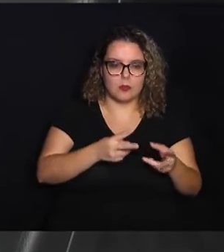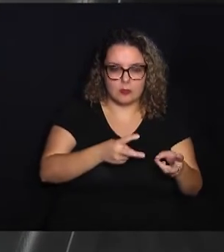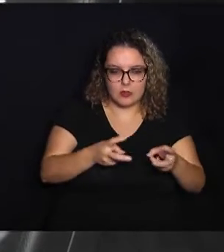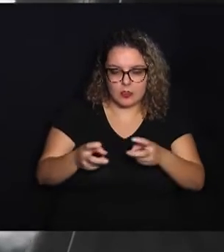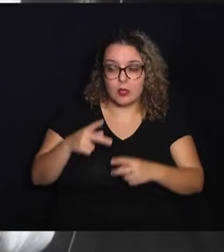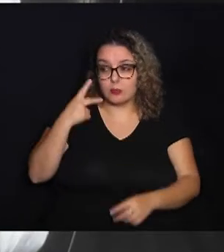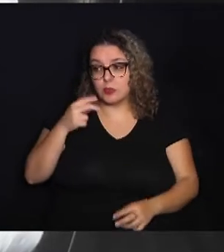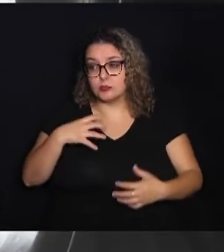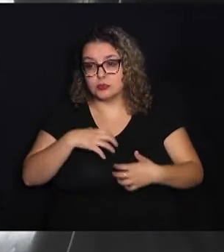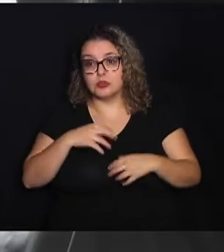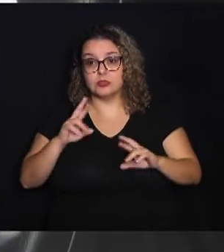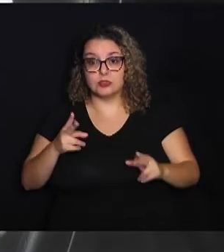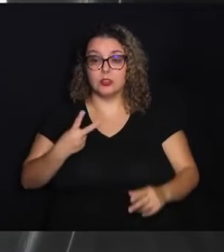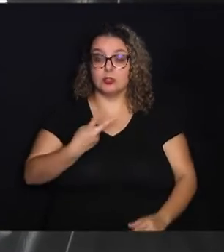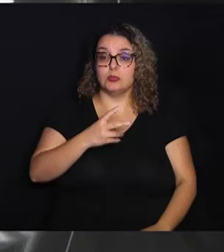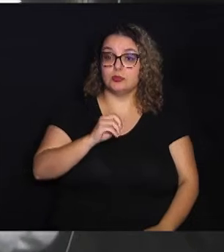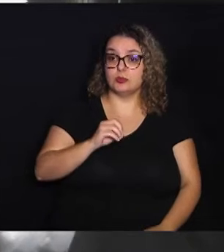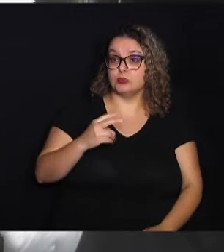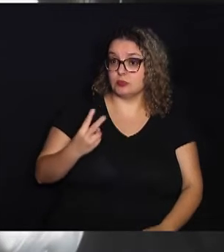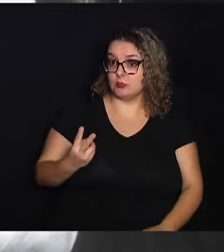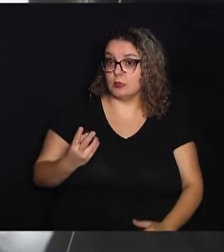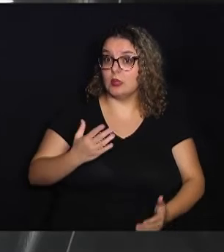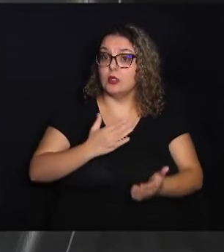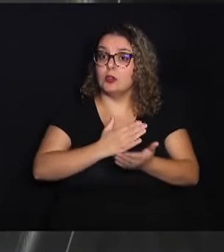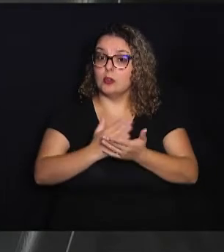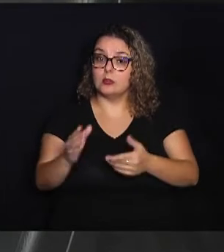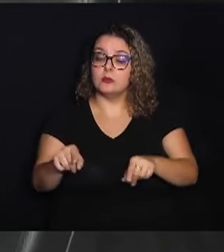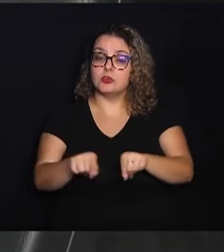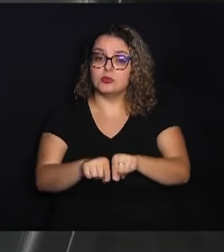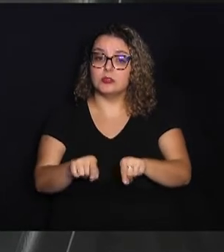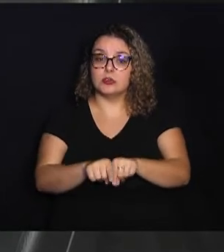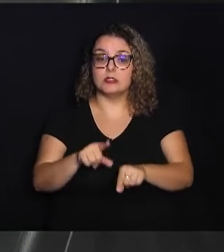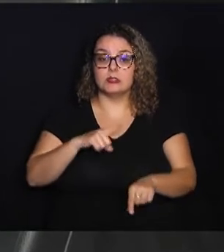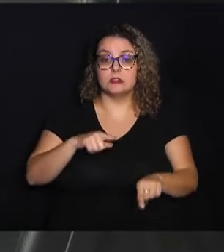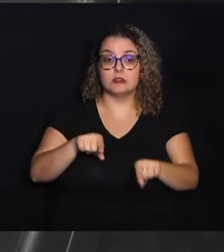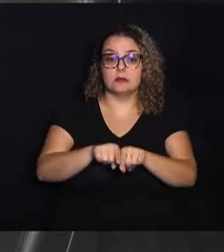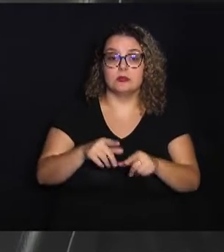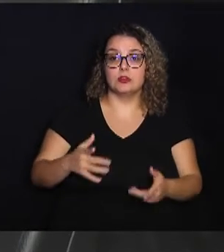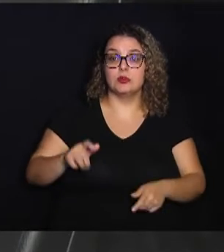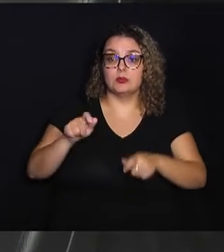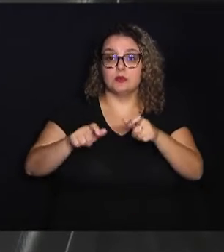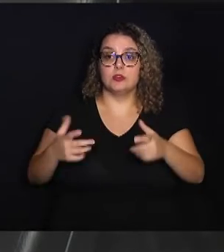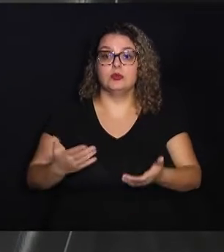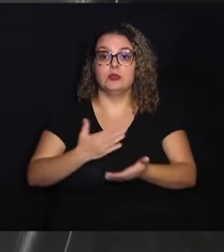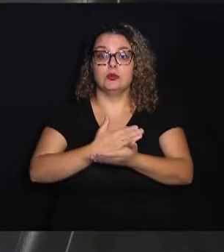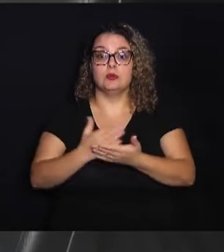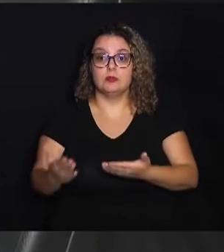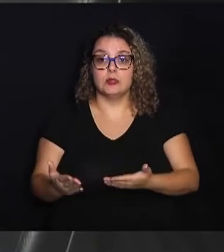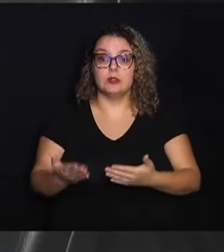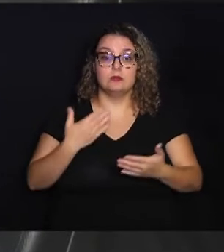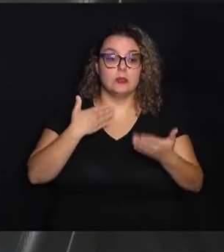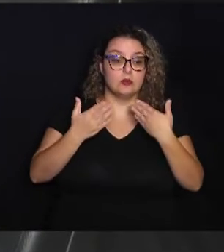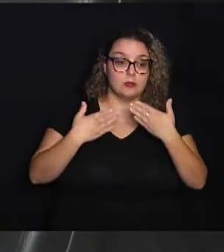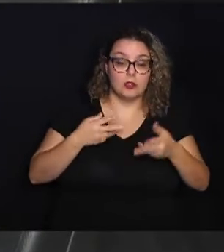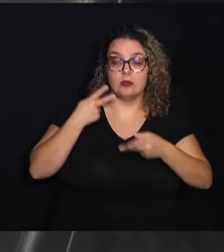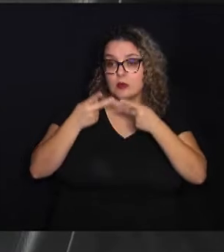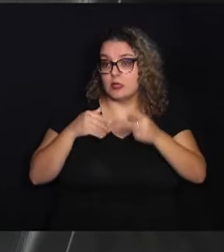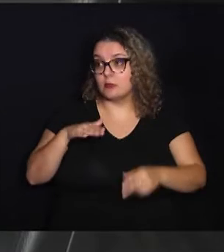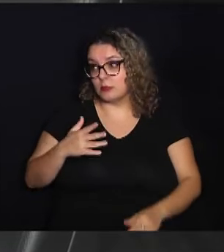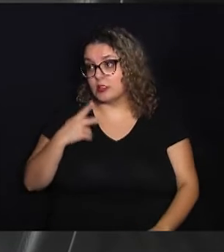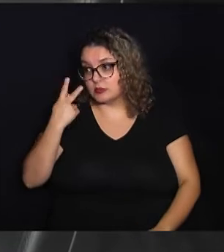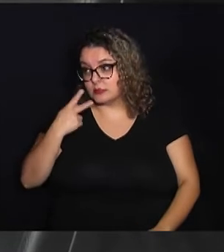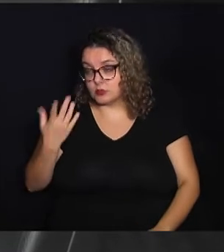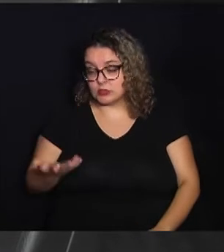forma diferente em 2002, a gente começou a também ter pessoas que começaram a conversar e falar mais da